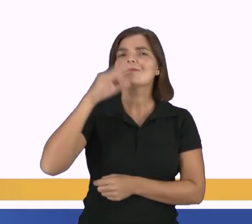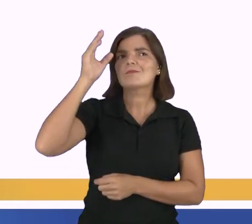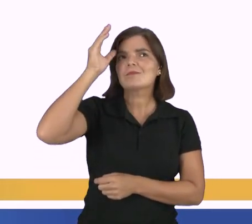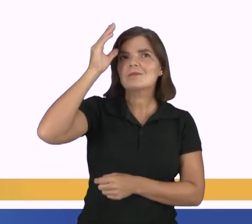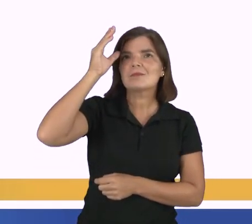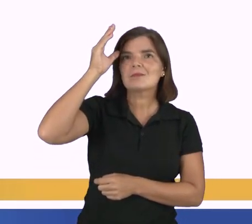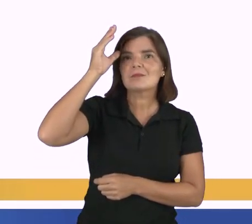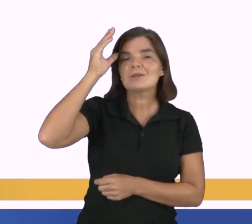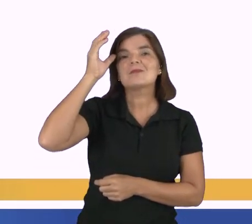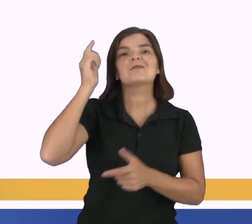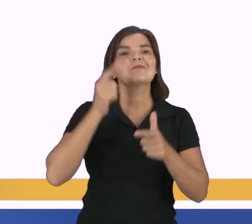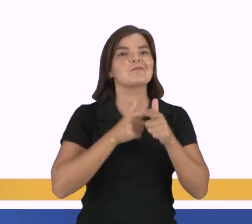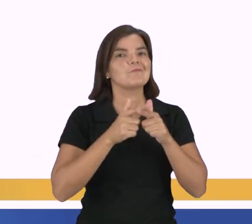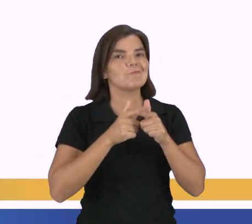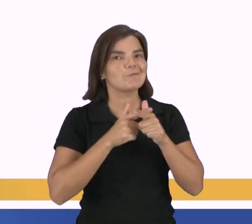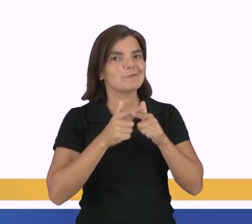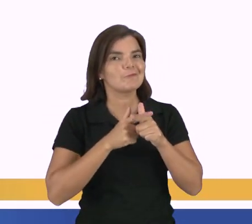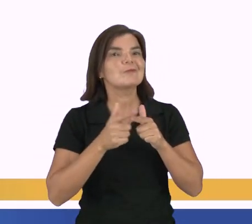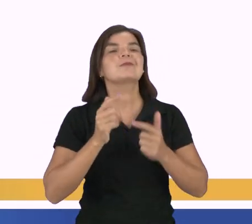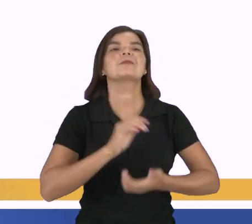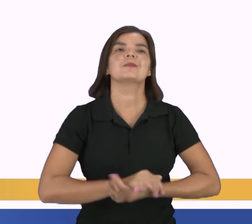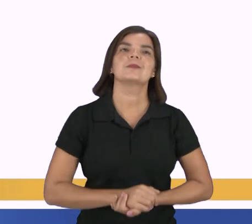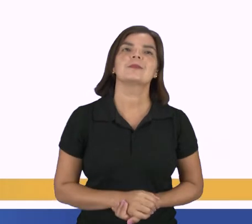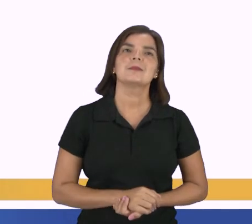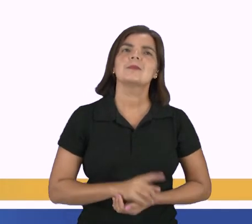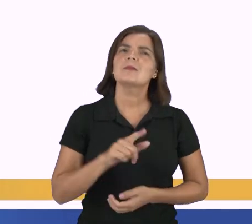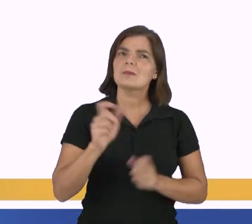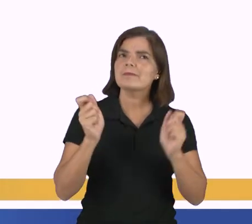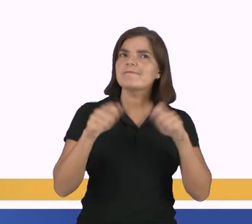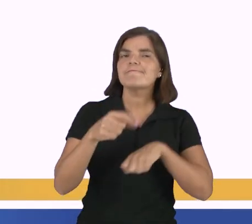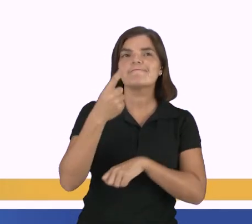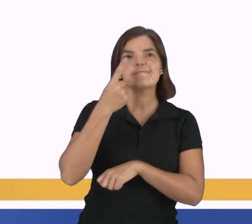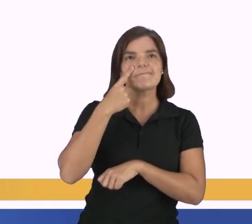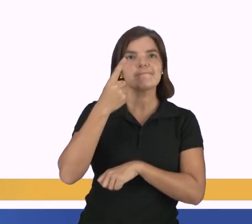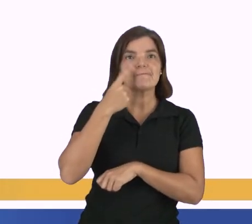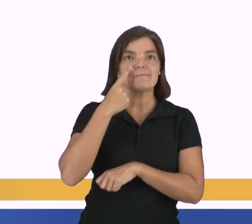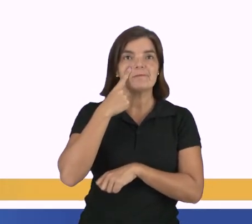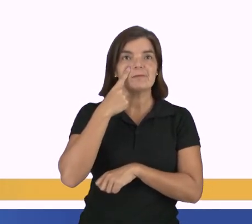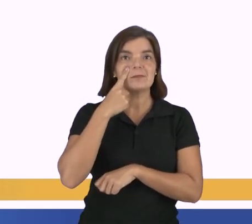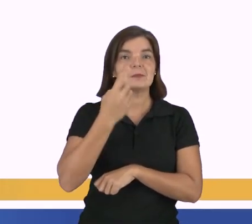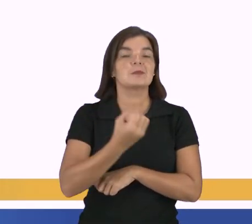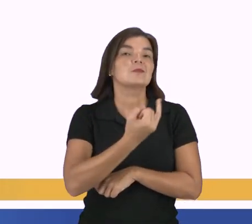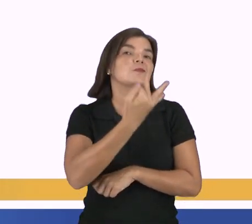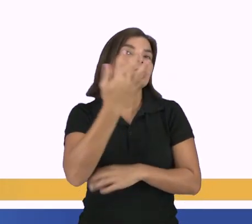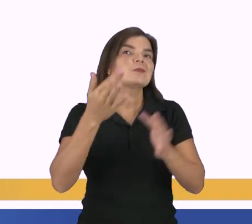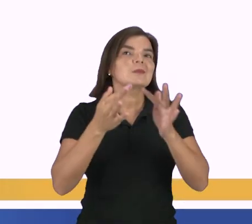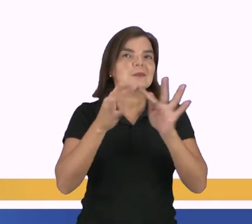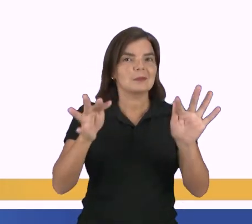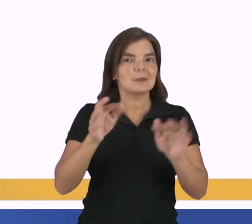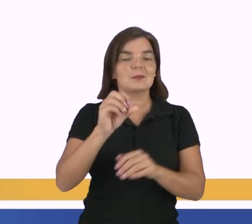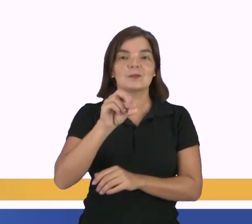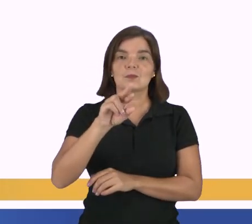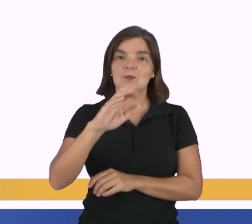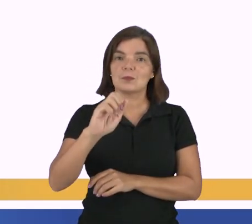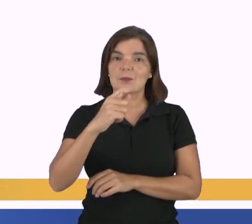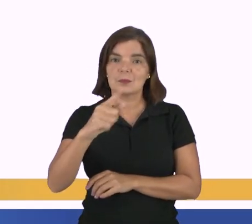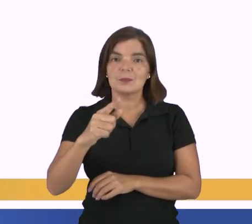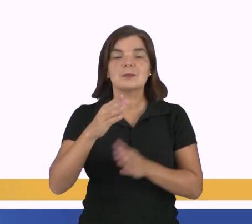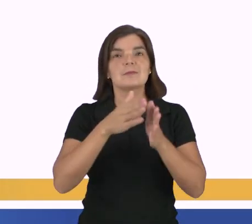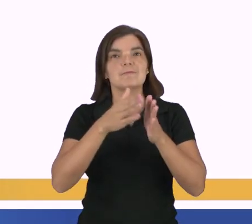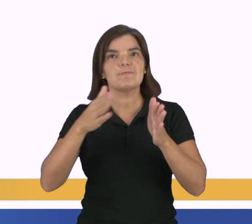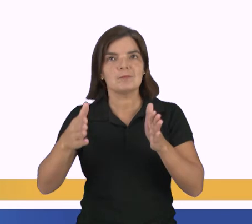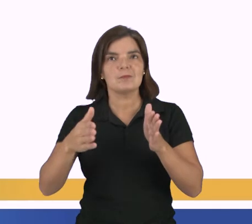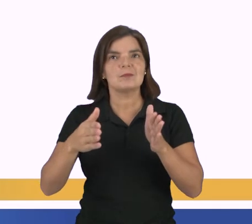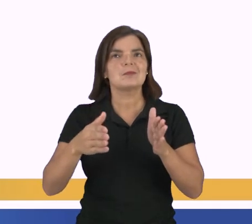estão conscientes das consequências. É possível verificar a ocorrência de quantas frases, orações